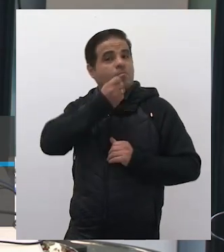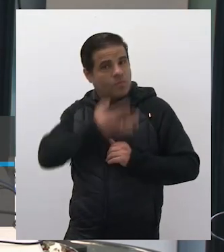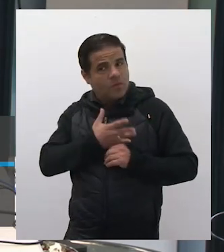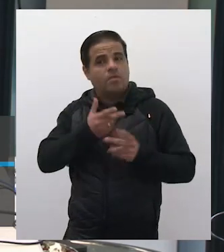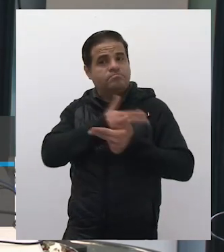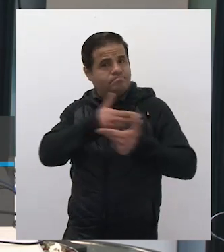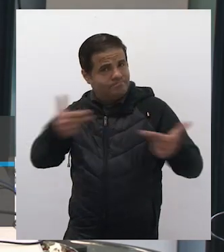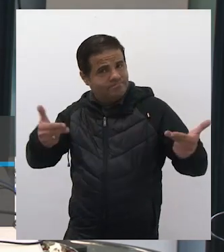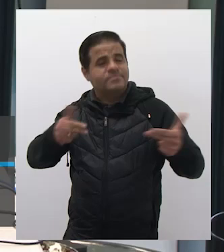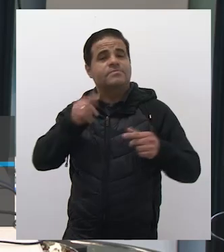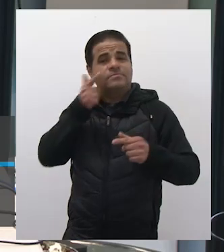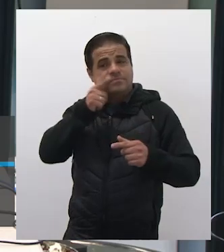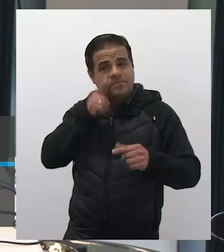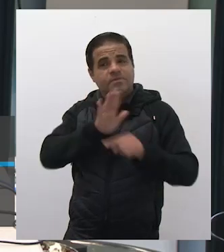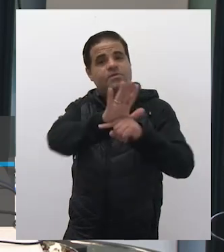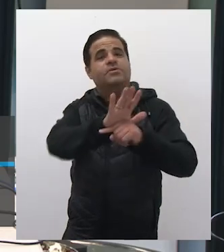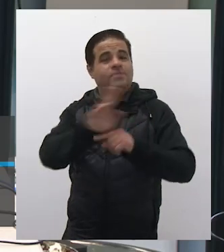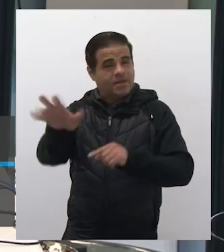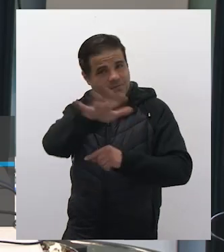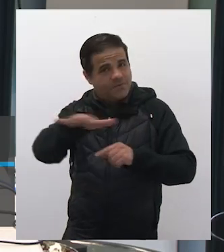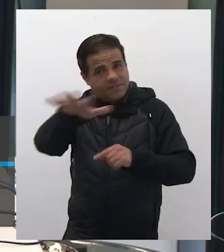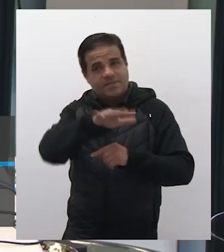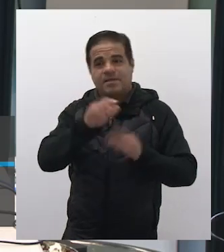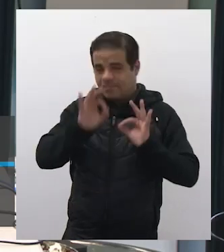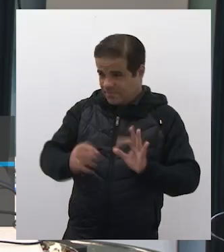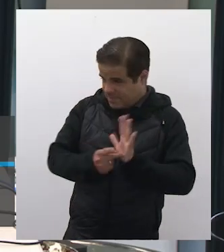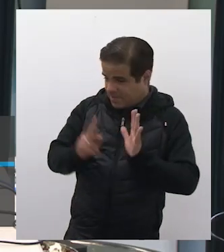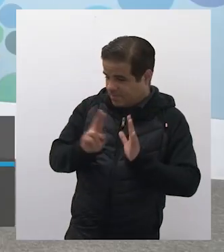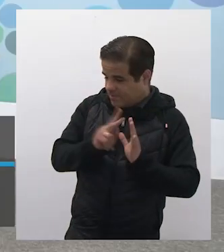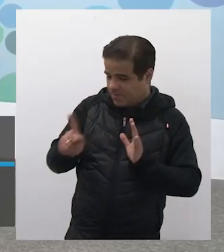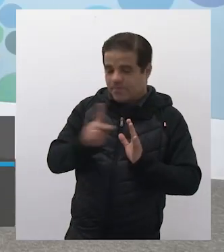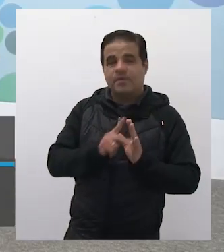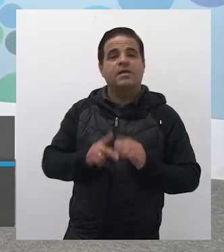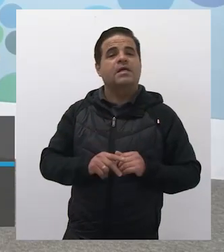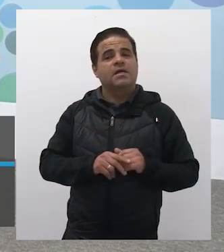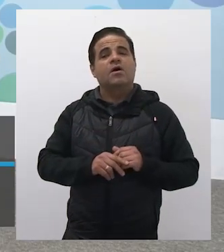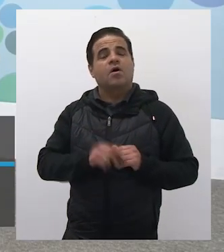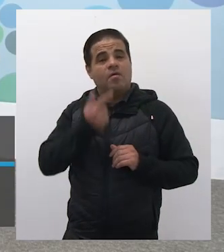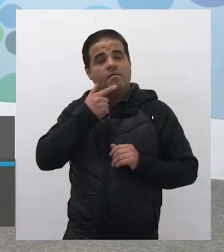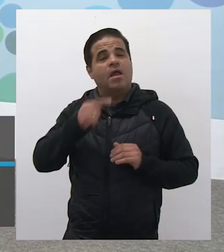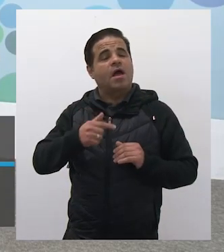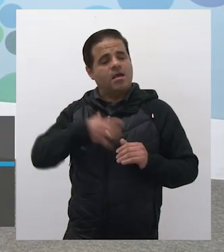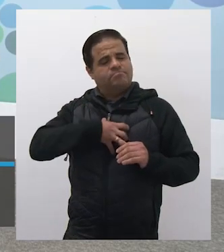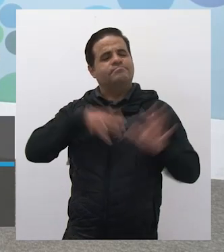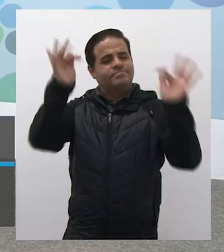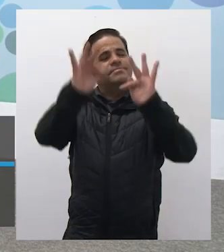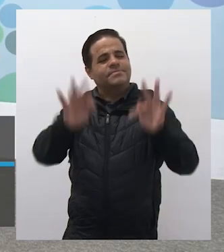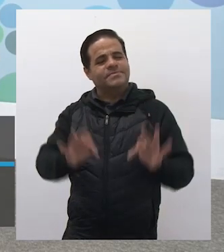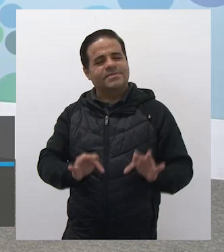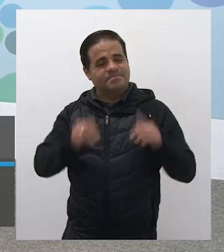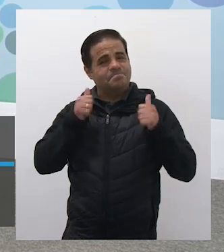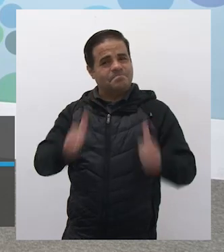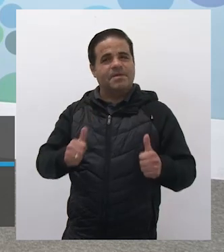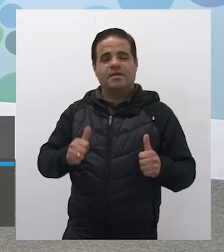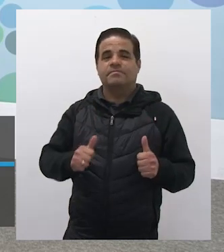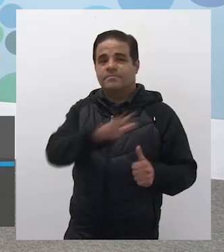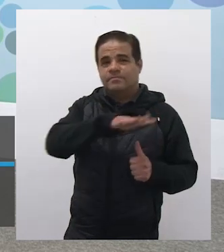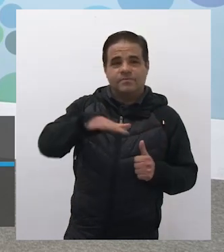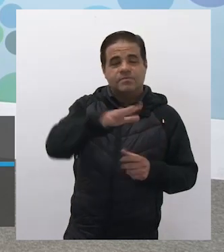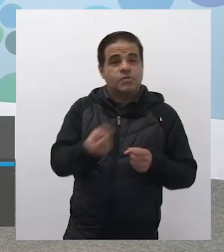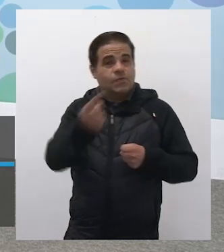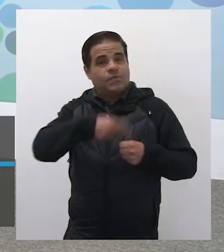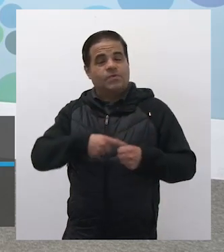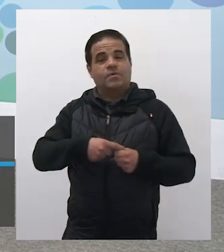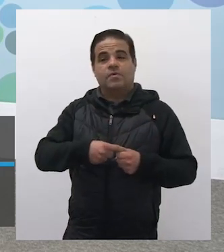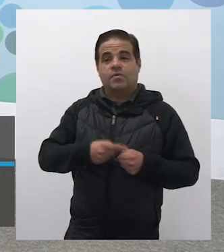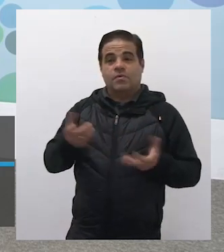Que bom que a gente conseguiu ajudar vocês, né, Rô? Olha, eu vou dizer que pessoalmente eu fico muito feliz com esse retorno. É